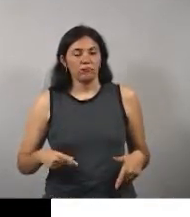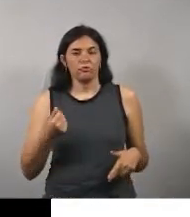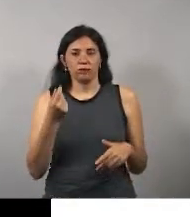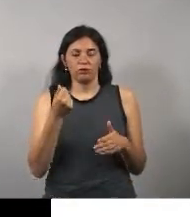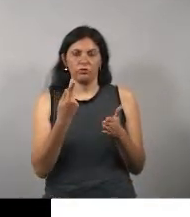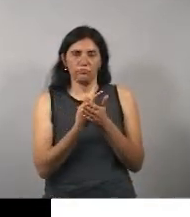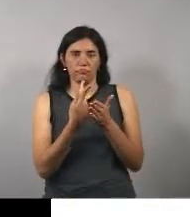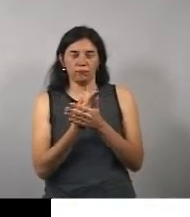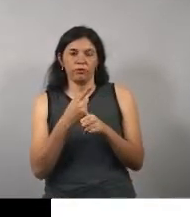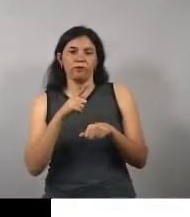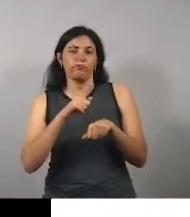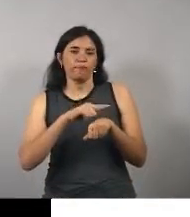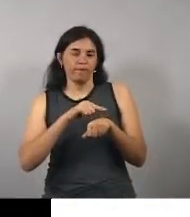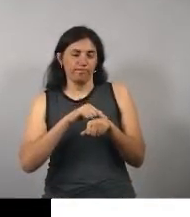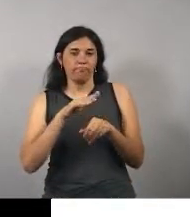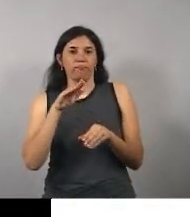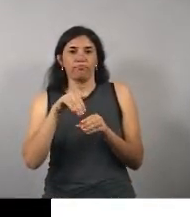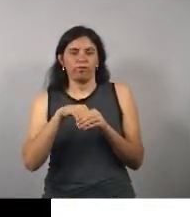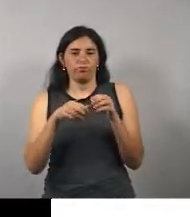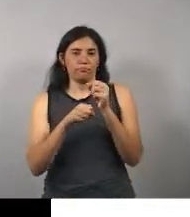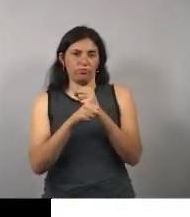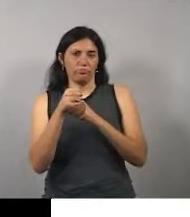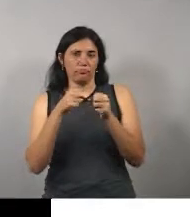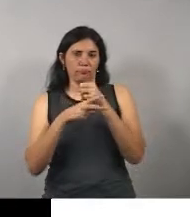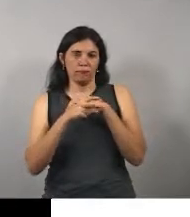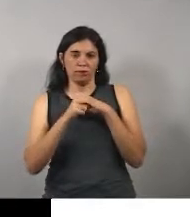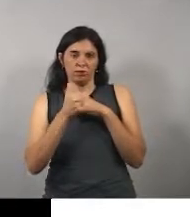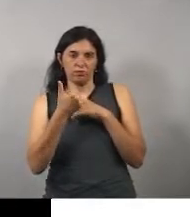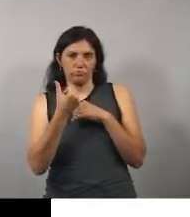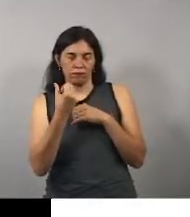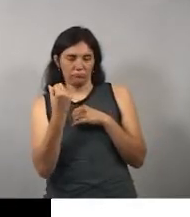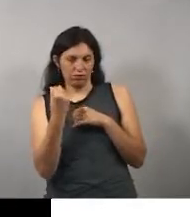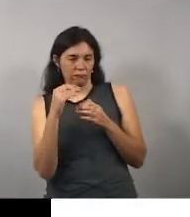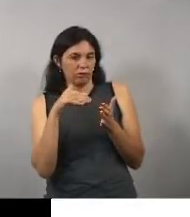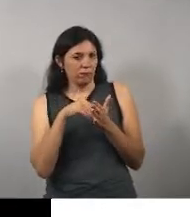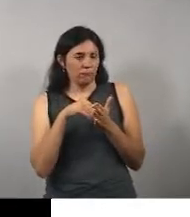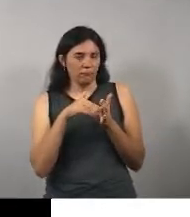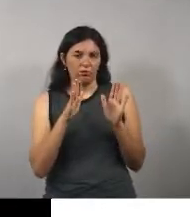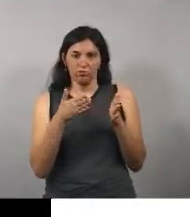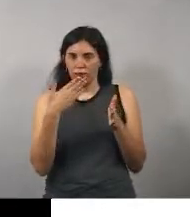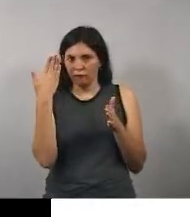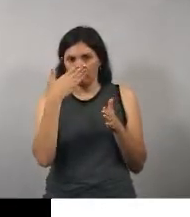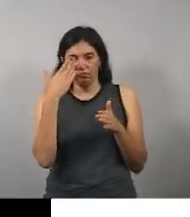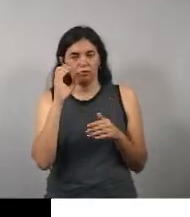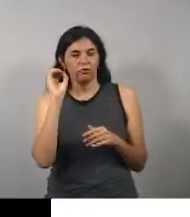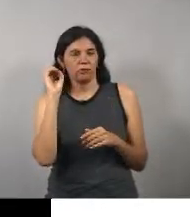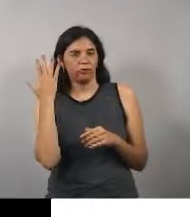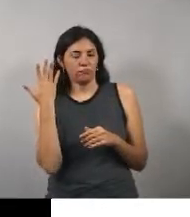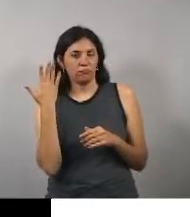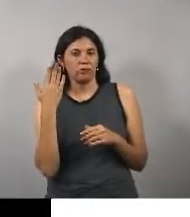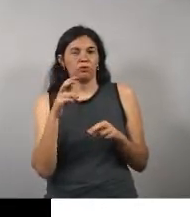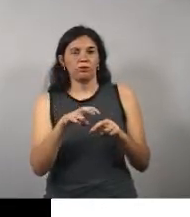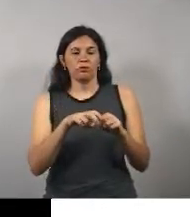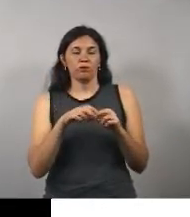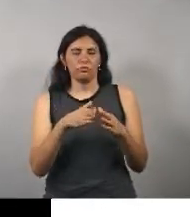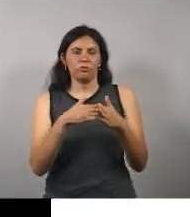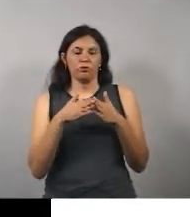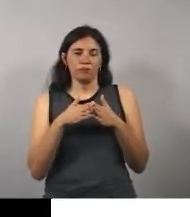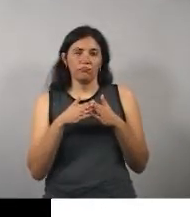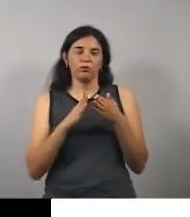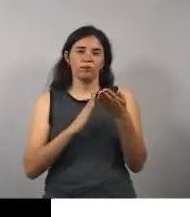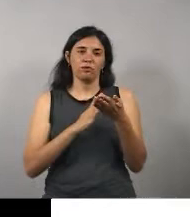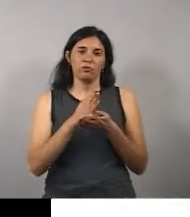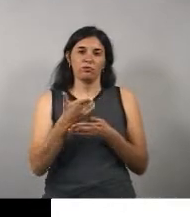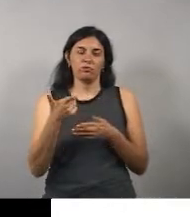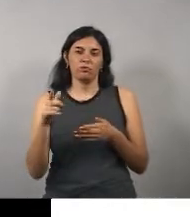inclusive 2016, e até agora nós não vimos isso acontecer. Então, por isso, esse requerimento, e eu peço a aprovação dos